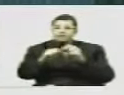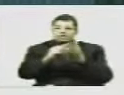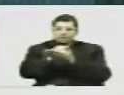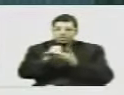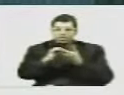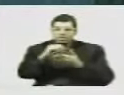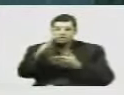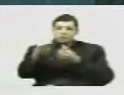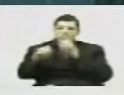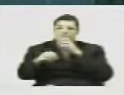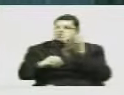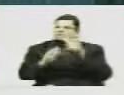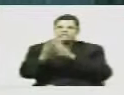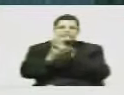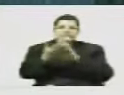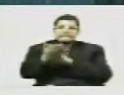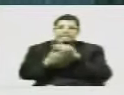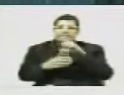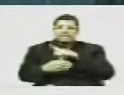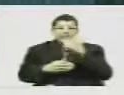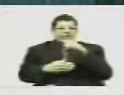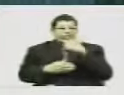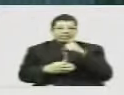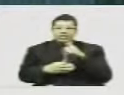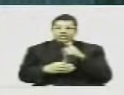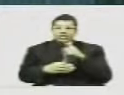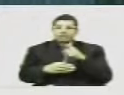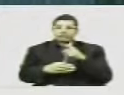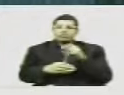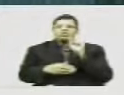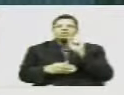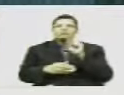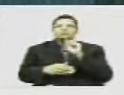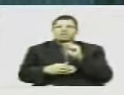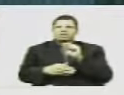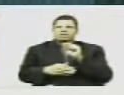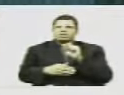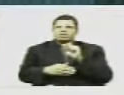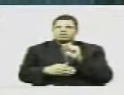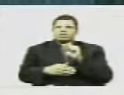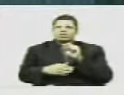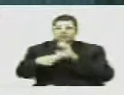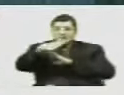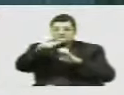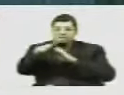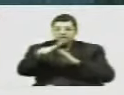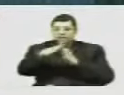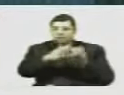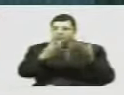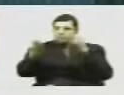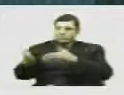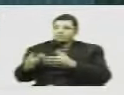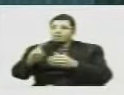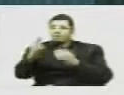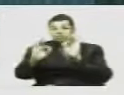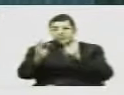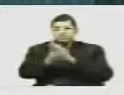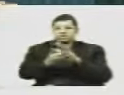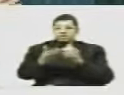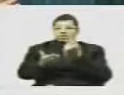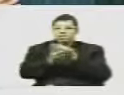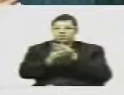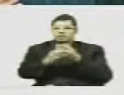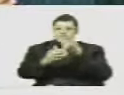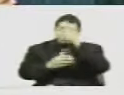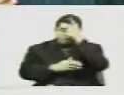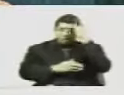cesta básica, nada tem a ver com o fato dos empresários repassarem ou não o preço